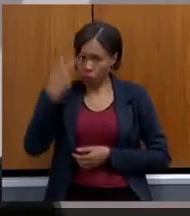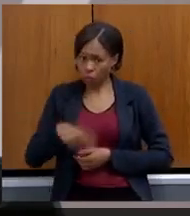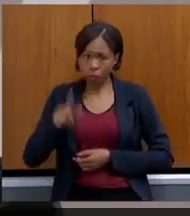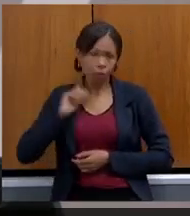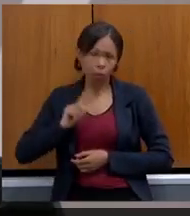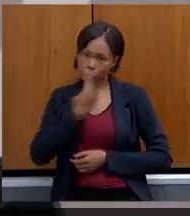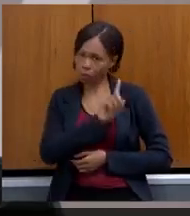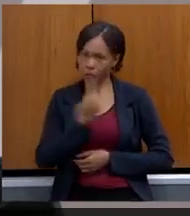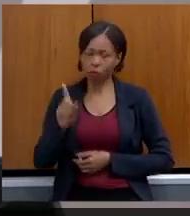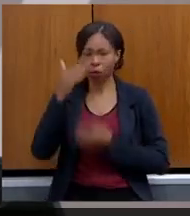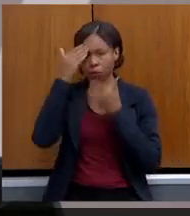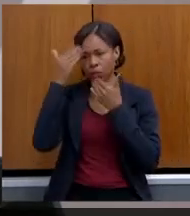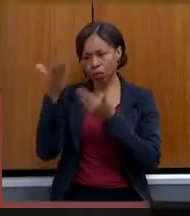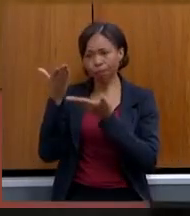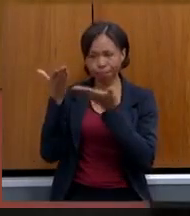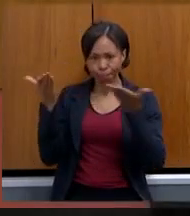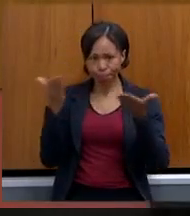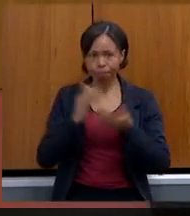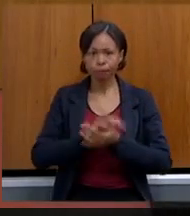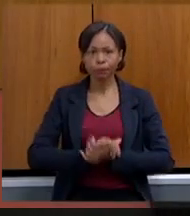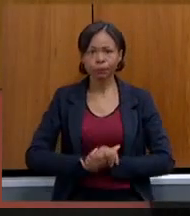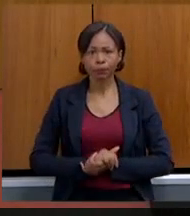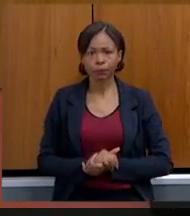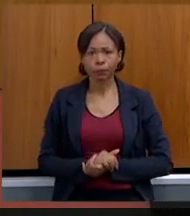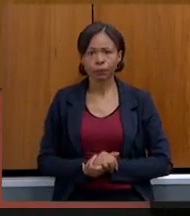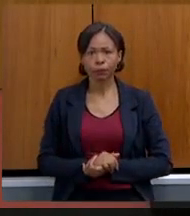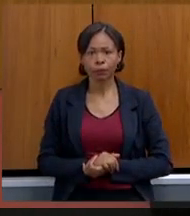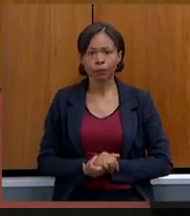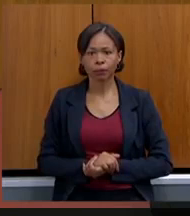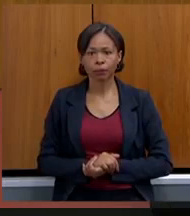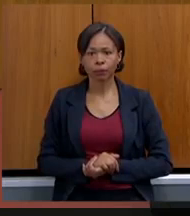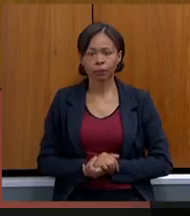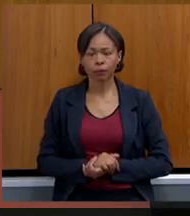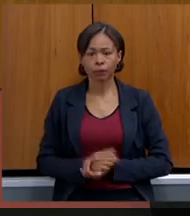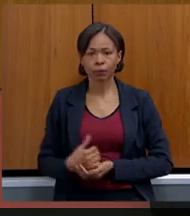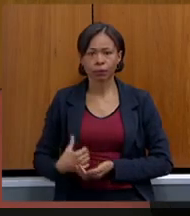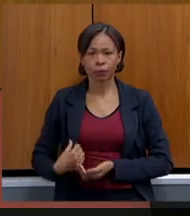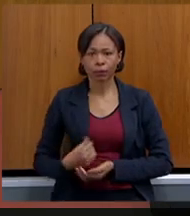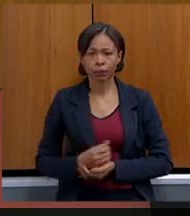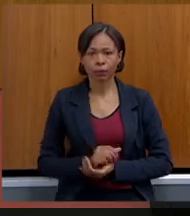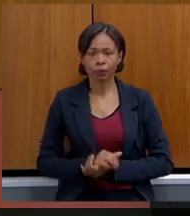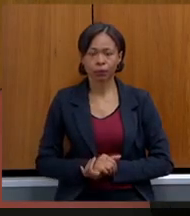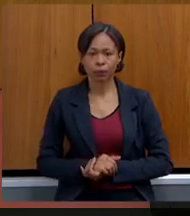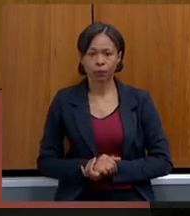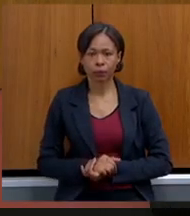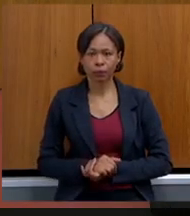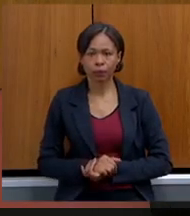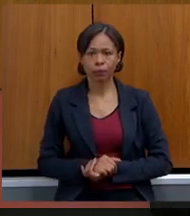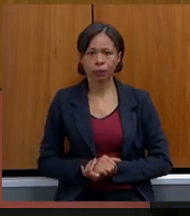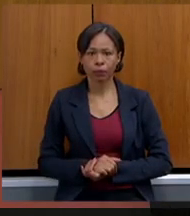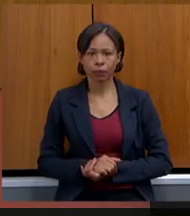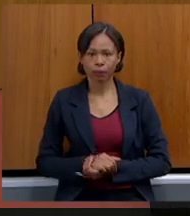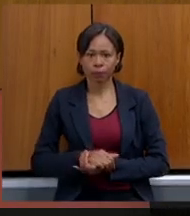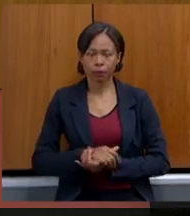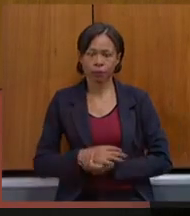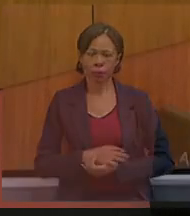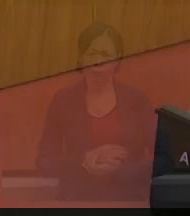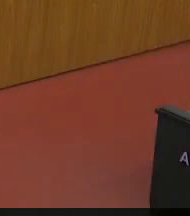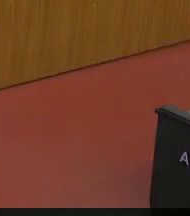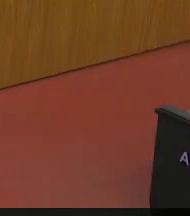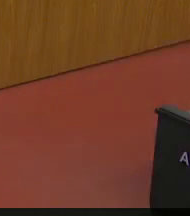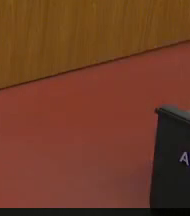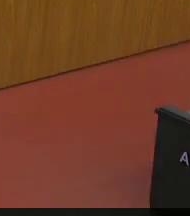não viu Muito obrigado olho o secretário Obrigado Deputado Cleitinho secretário para suas considerações